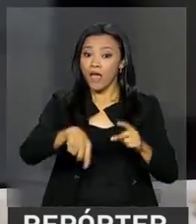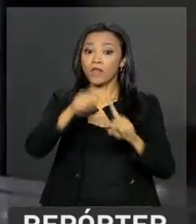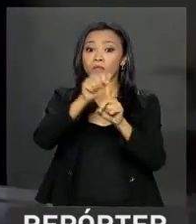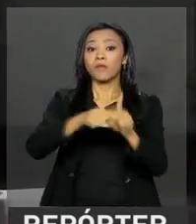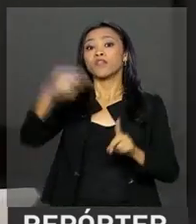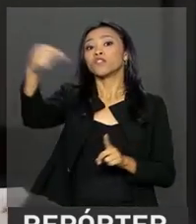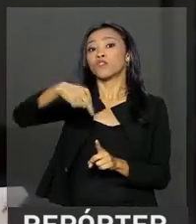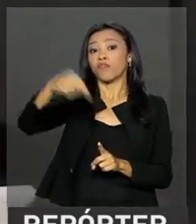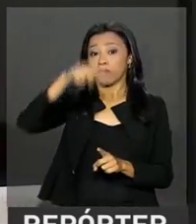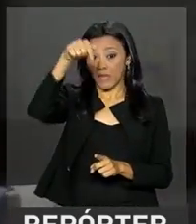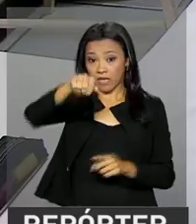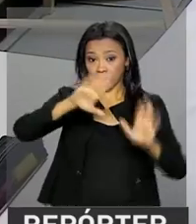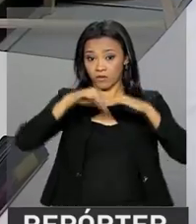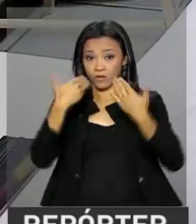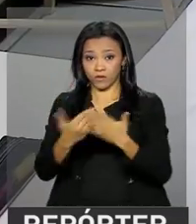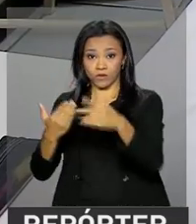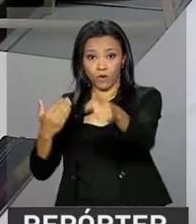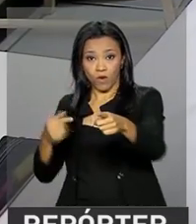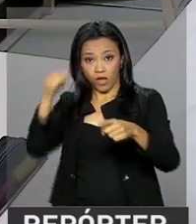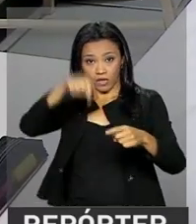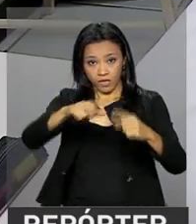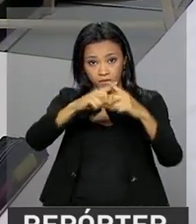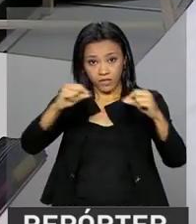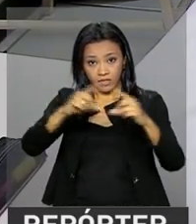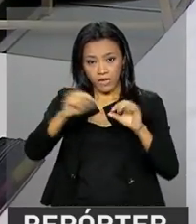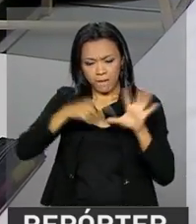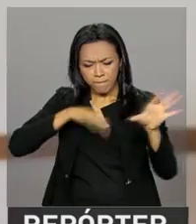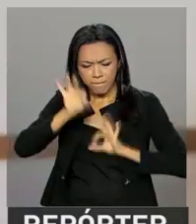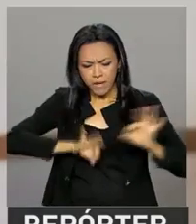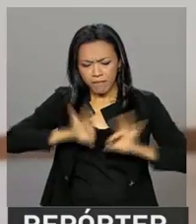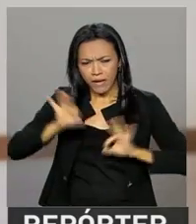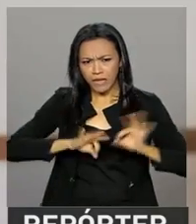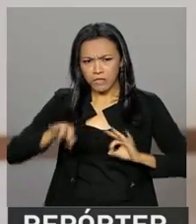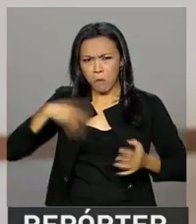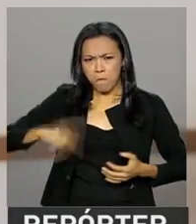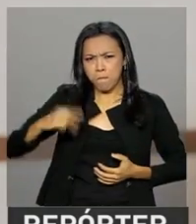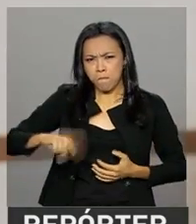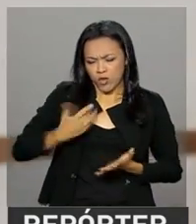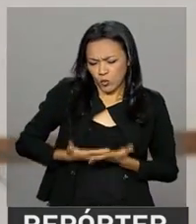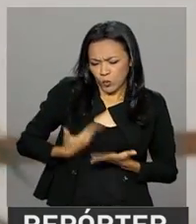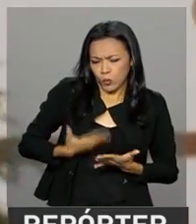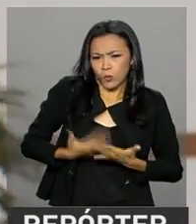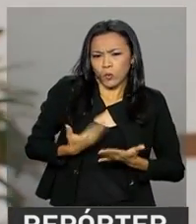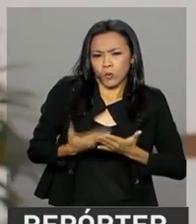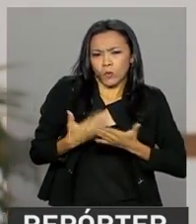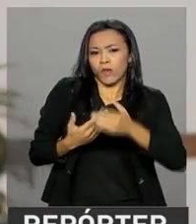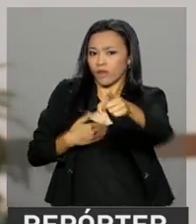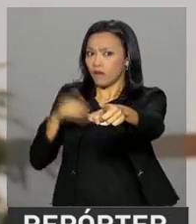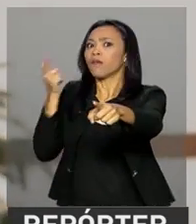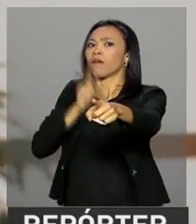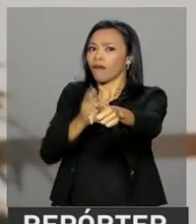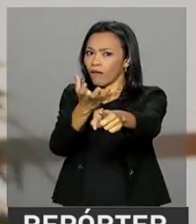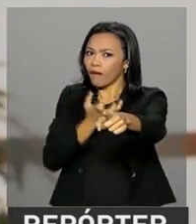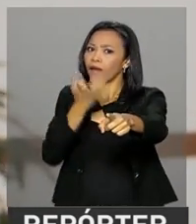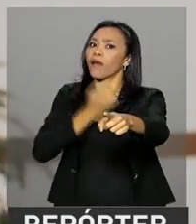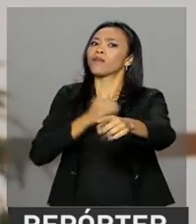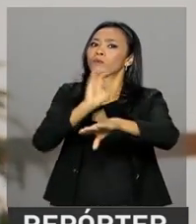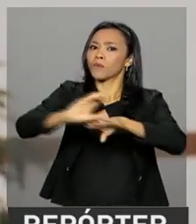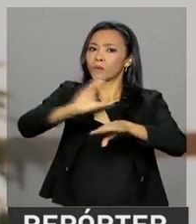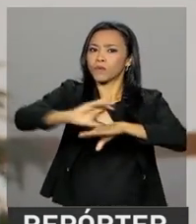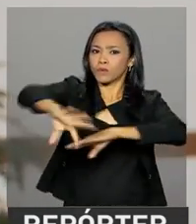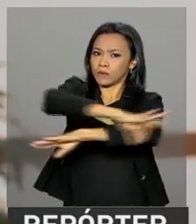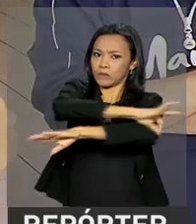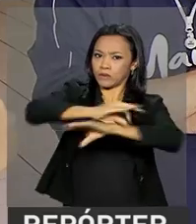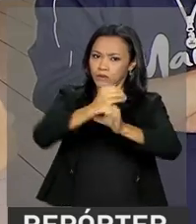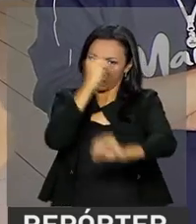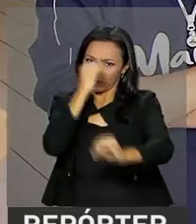isso nessa escola em Brasília a preparação está a todo vapor Henrique quer conquistar uma vaga no curso de engenharia